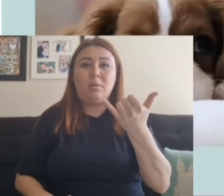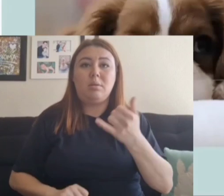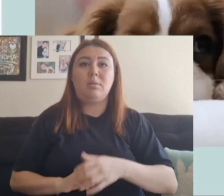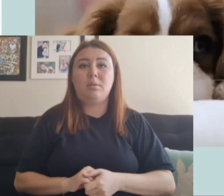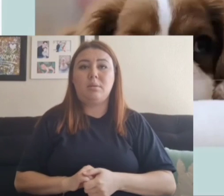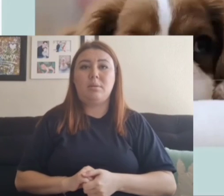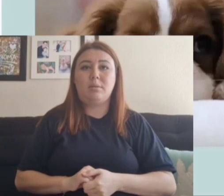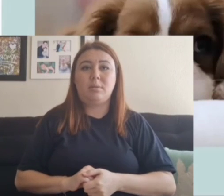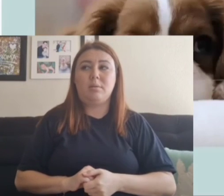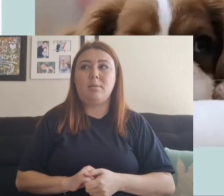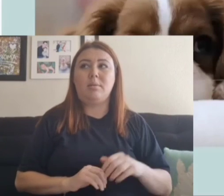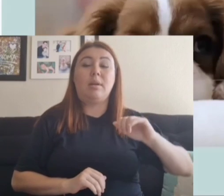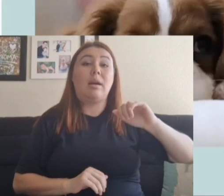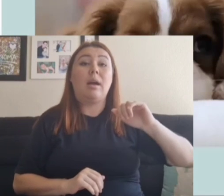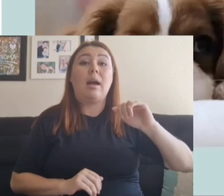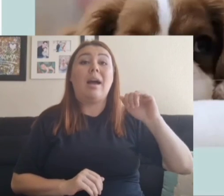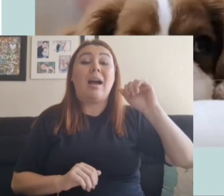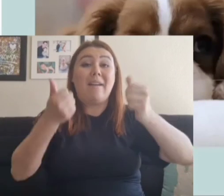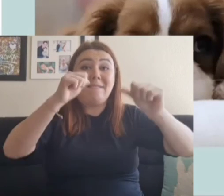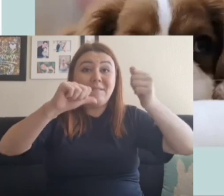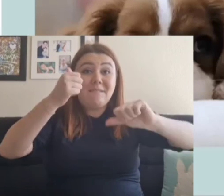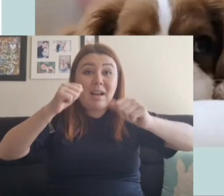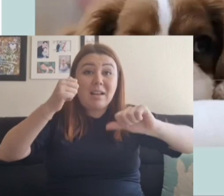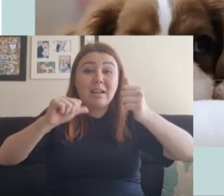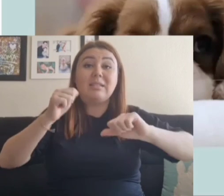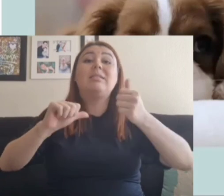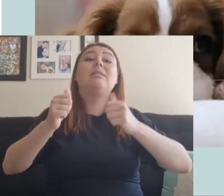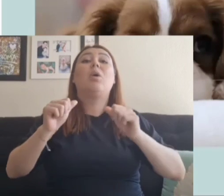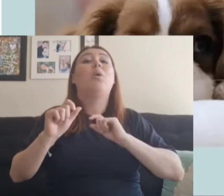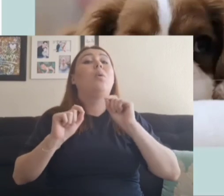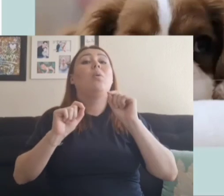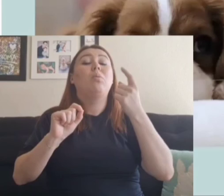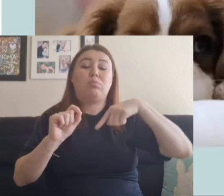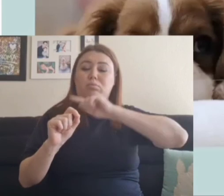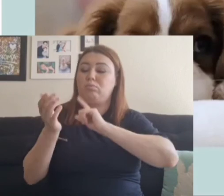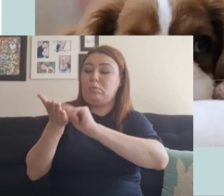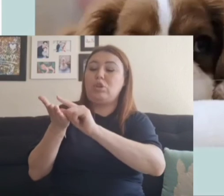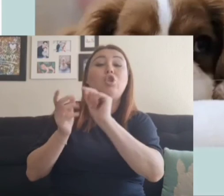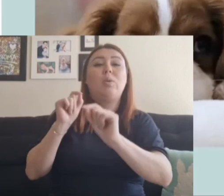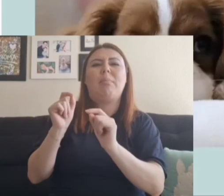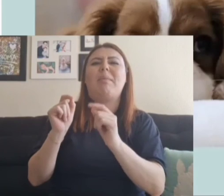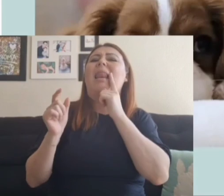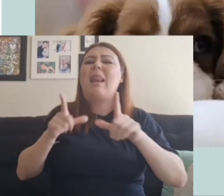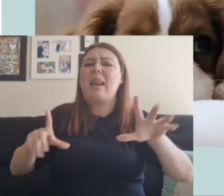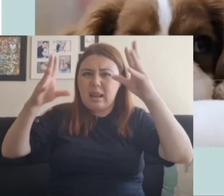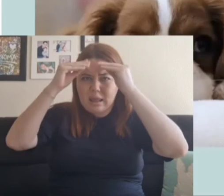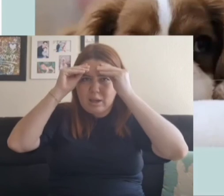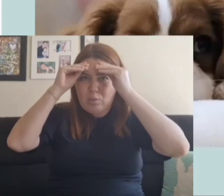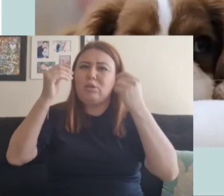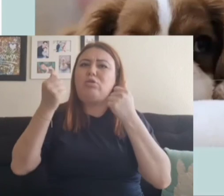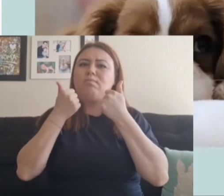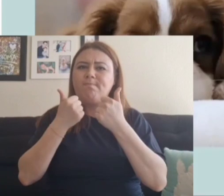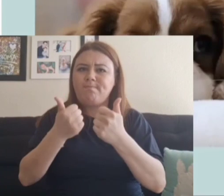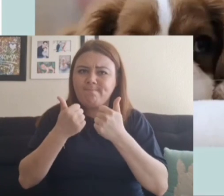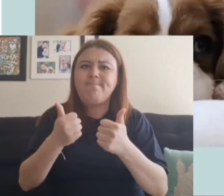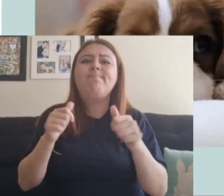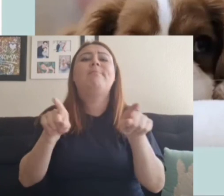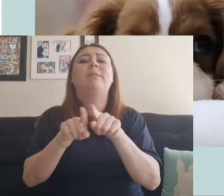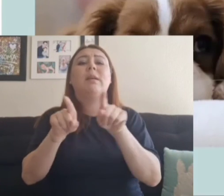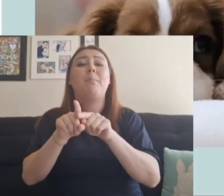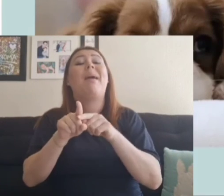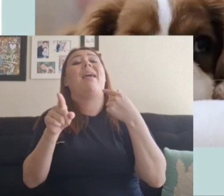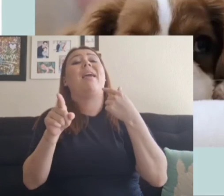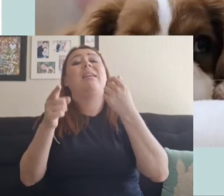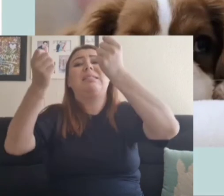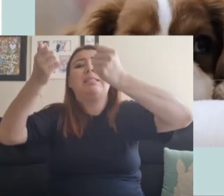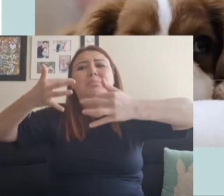explicação, porém, do histórico e pouca explicação das tabelas. Ele fala muito é fácil de entender a tabela, só que não traz explicações, sabe? As